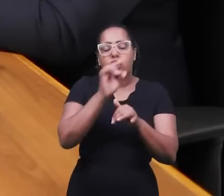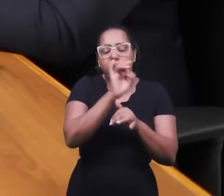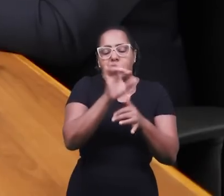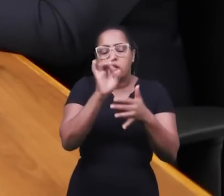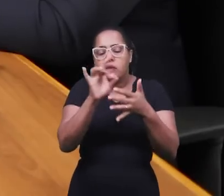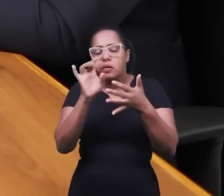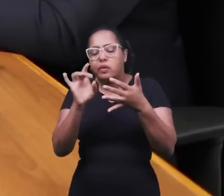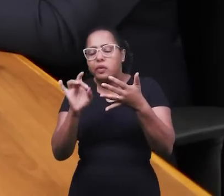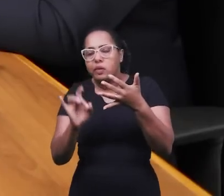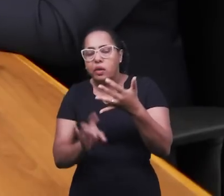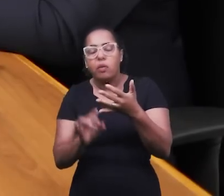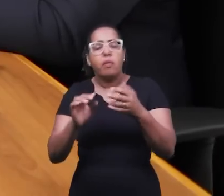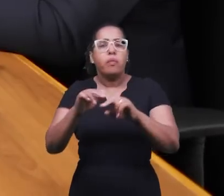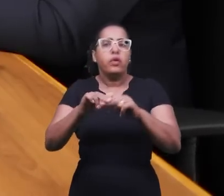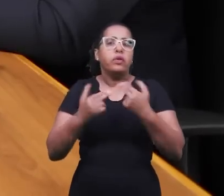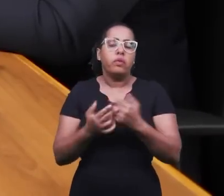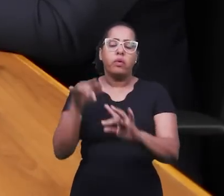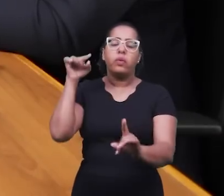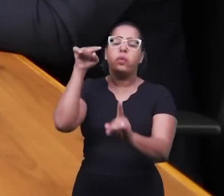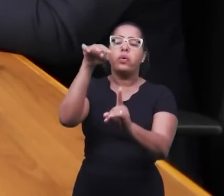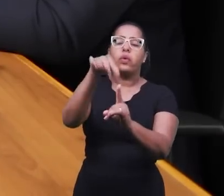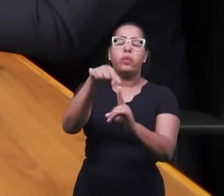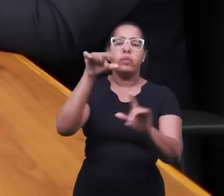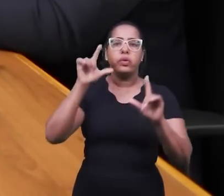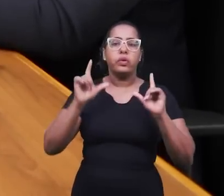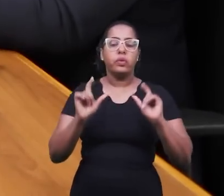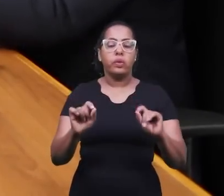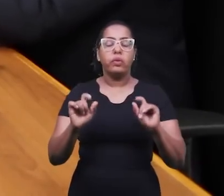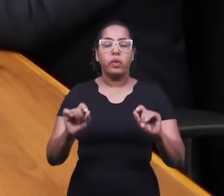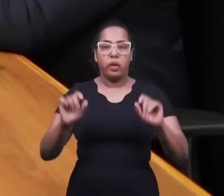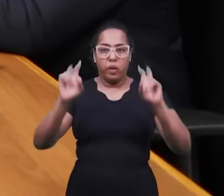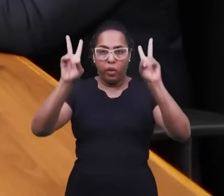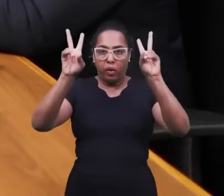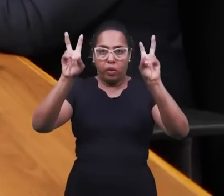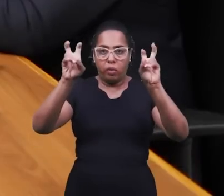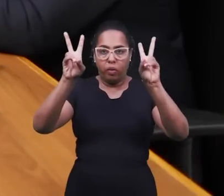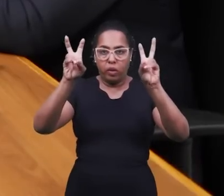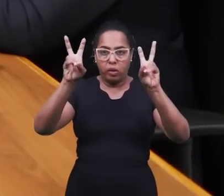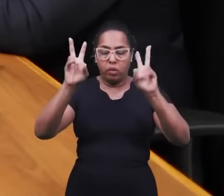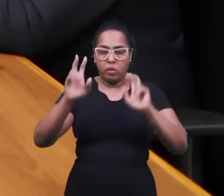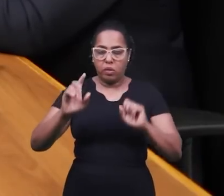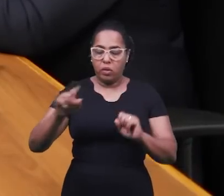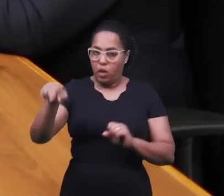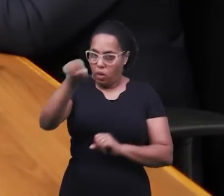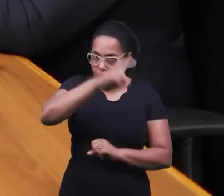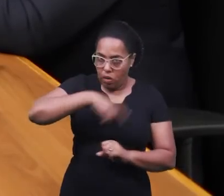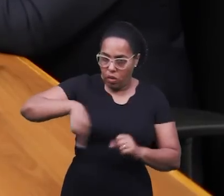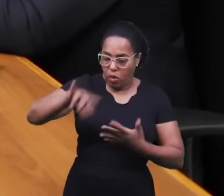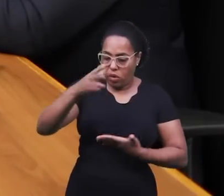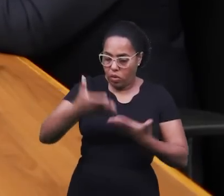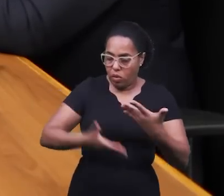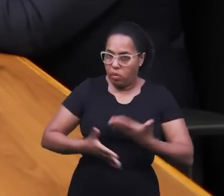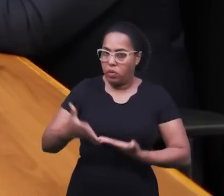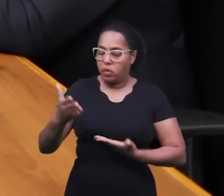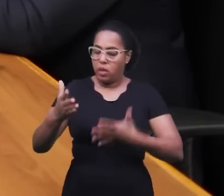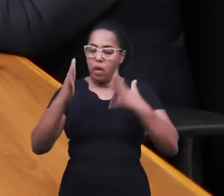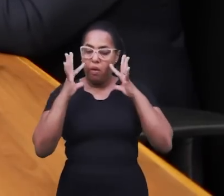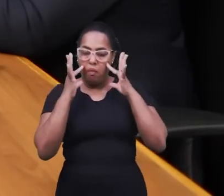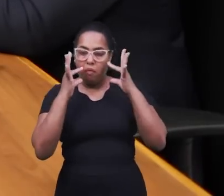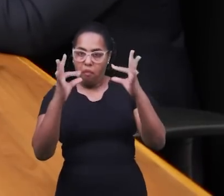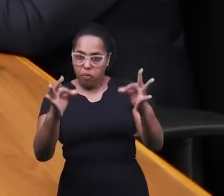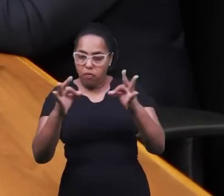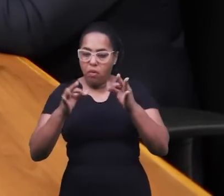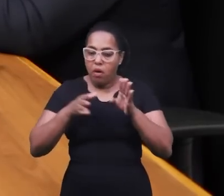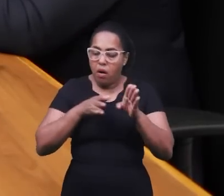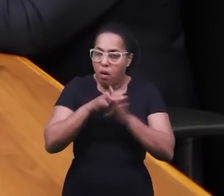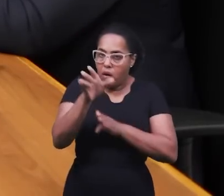importante deles estava para chegar, que era a chamada festa da expiação. Então isso é exatamente um contexto profético que mostra hoje que